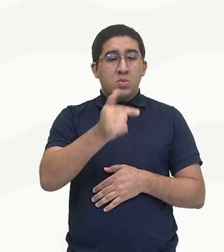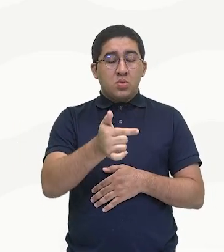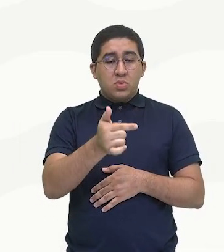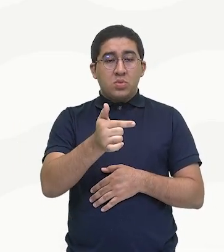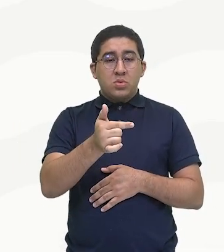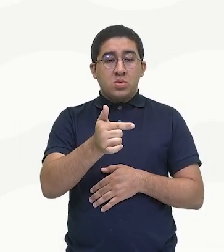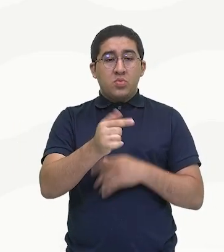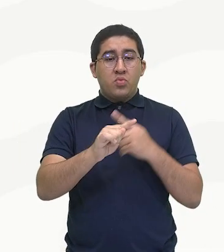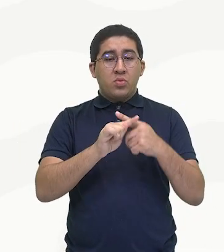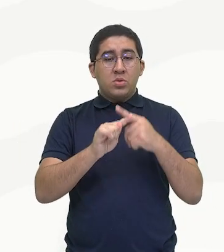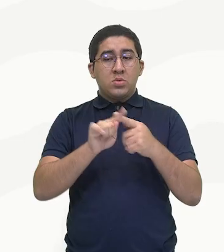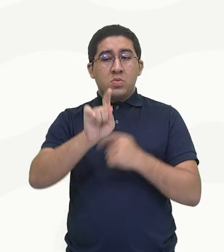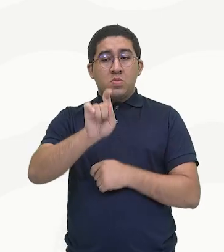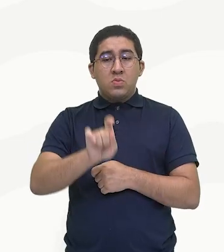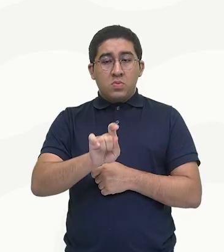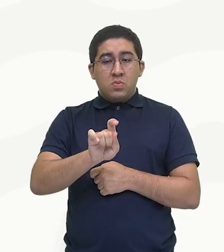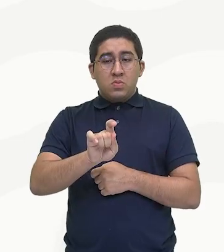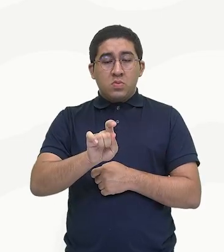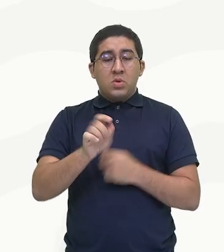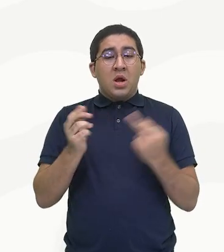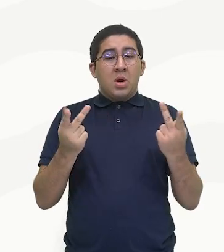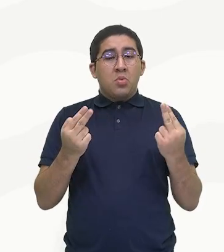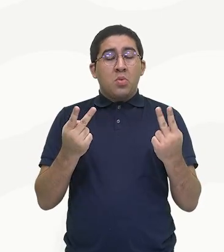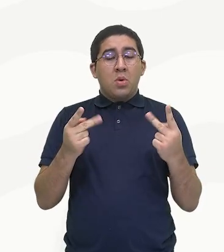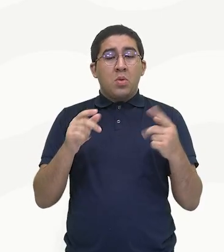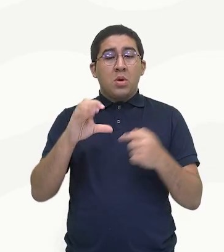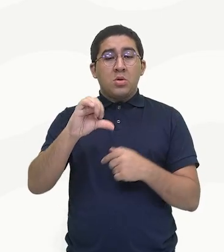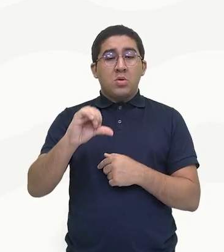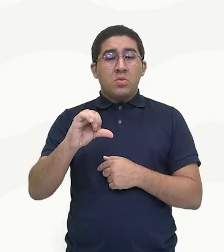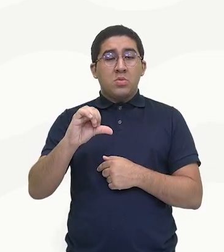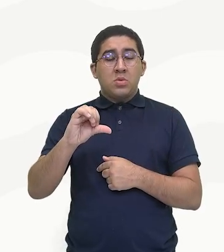502 vezes x igual a